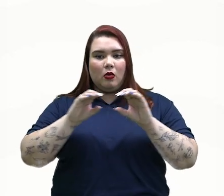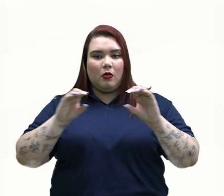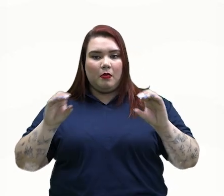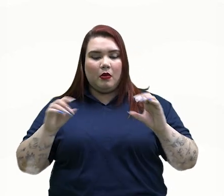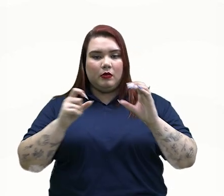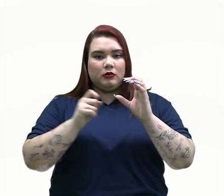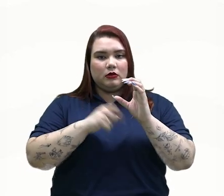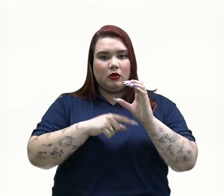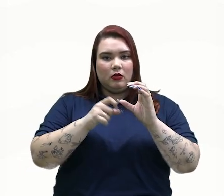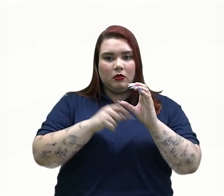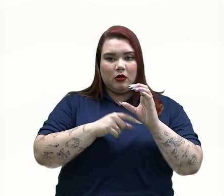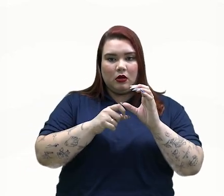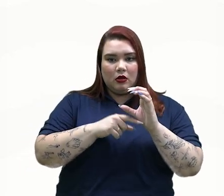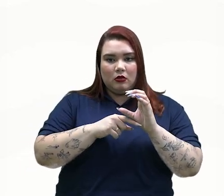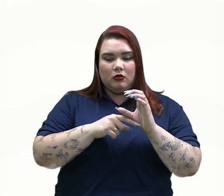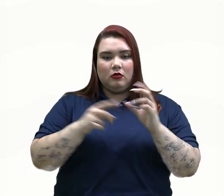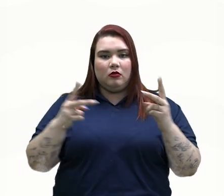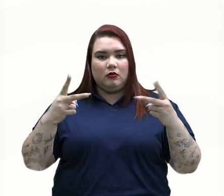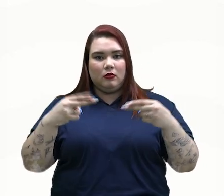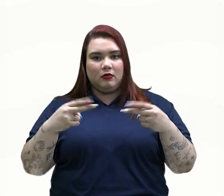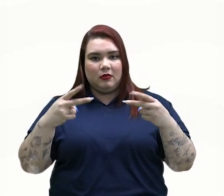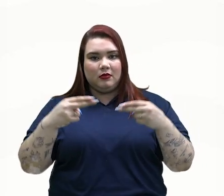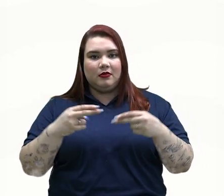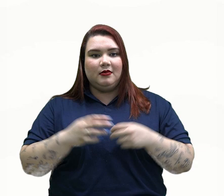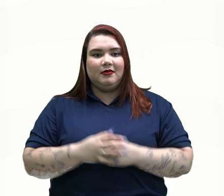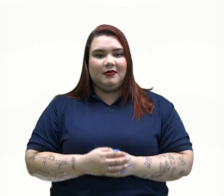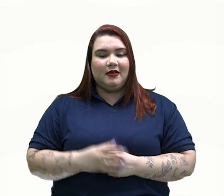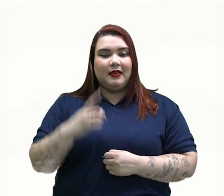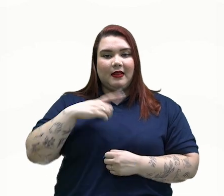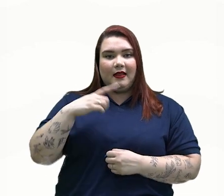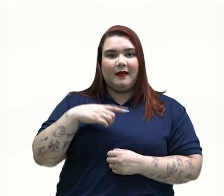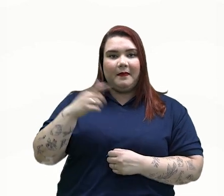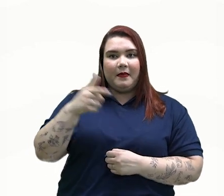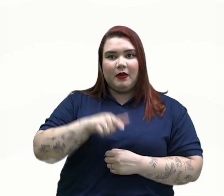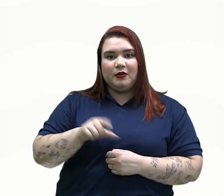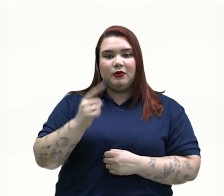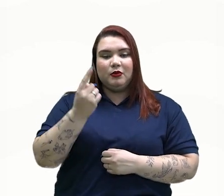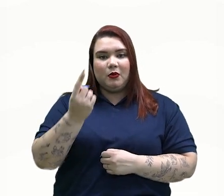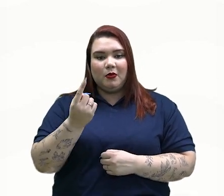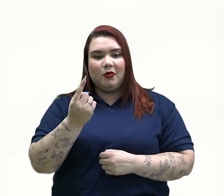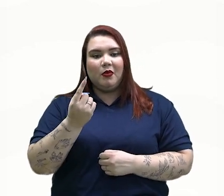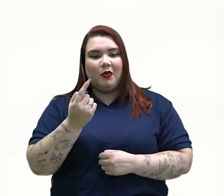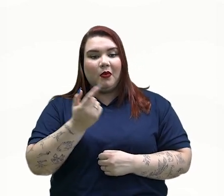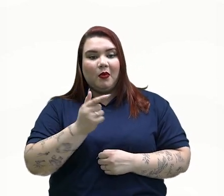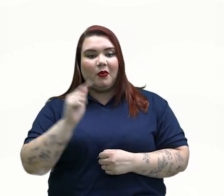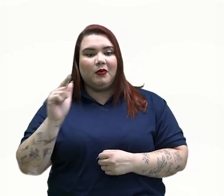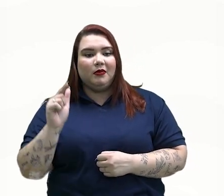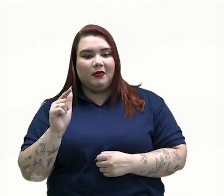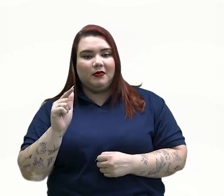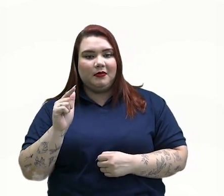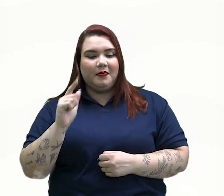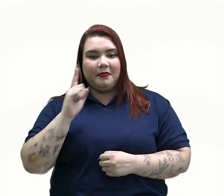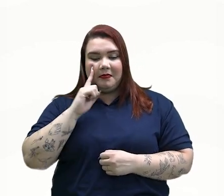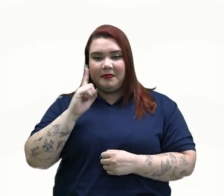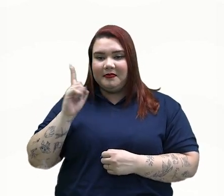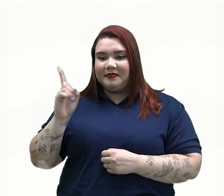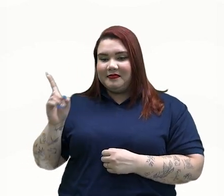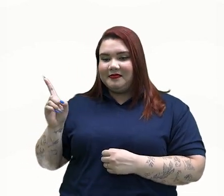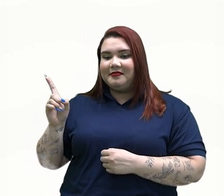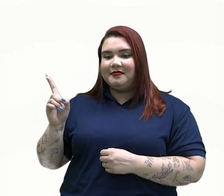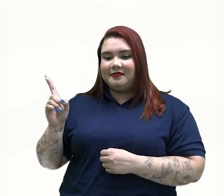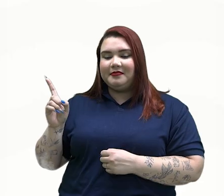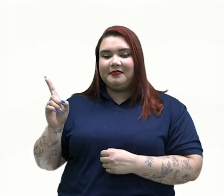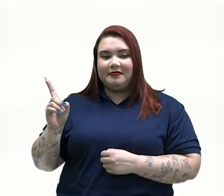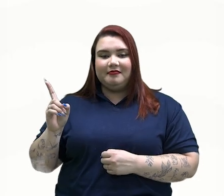homogênea. Ah, a gente ainda tem mais uma aplicação, né? Então, achei aqui que essa seria a última, mas a gente ainda tem mais